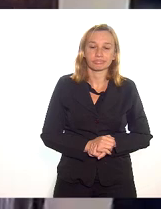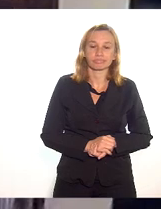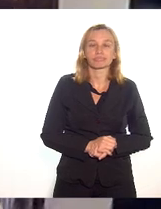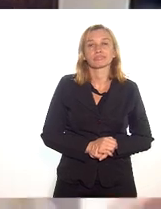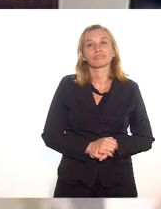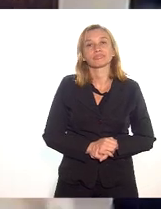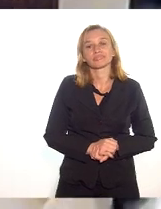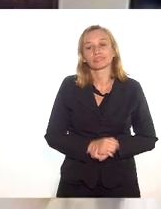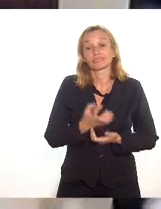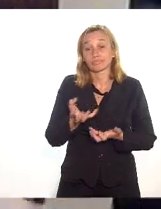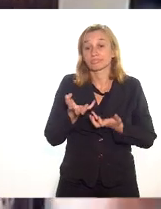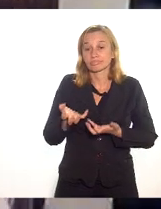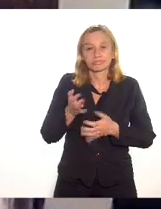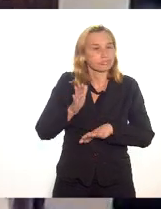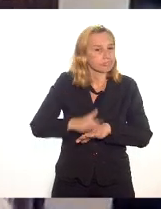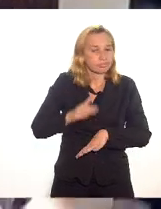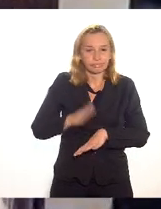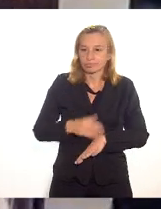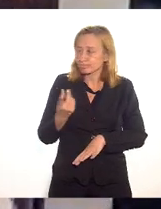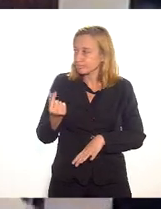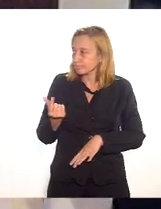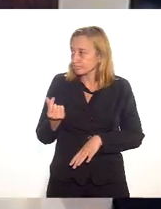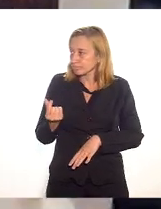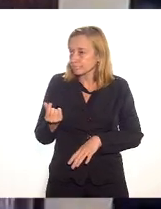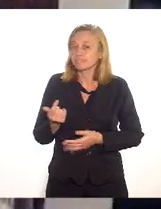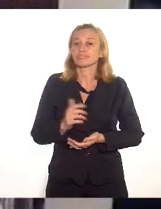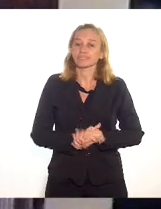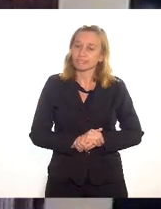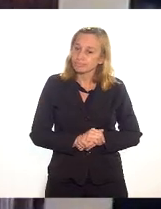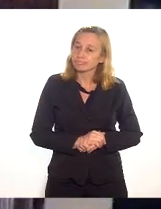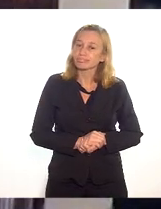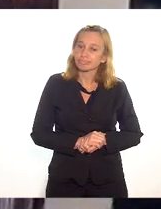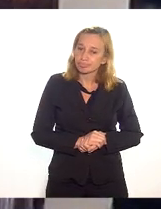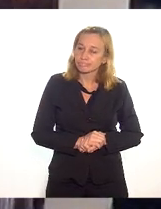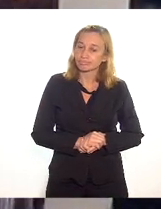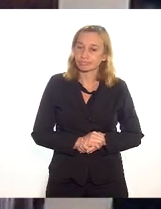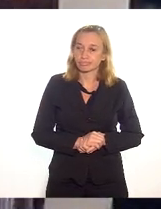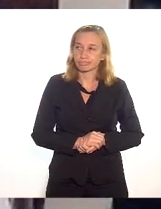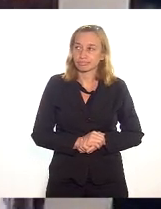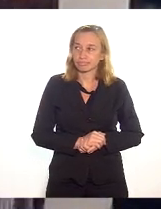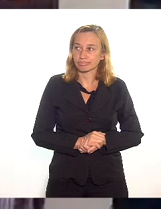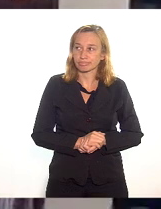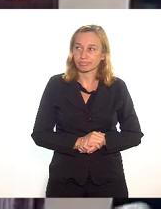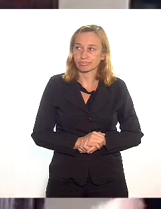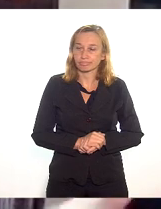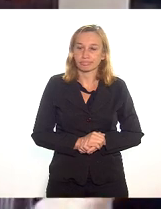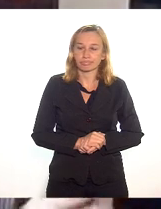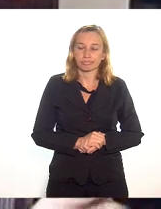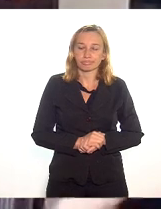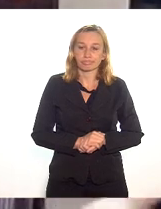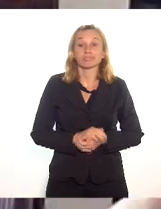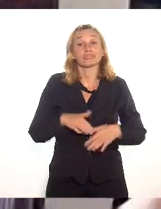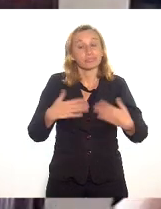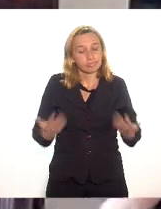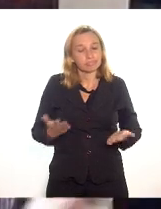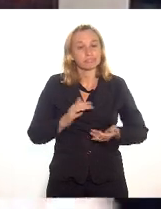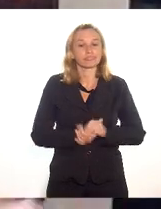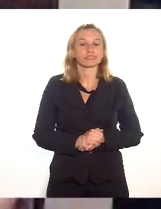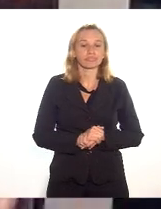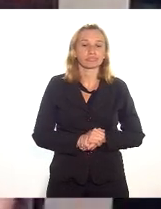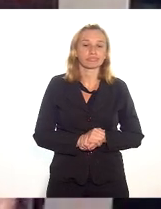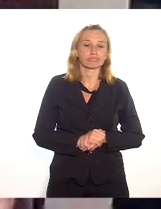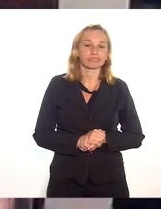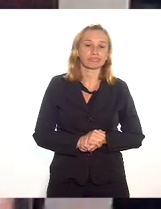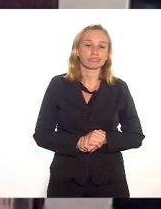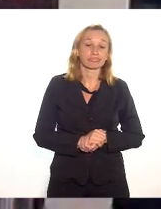enormemente querendo tomar conta exatamente deste lucro. E é isso daí. Então, de repente, o transporte que